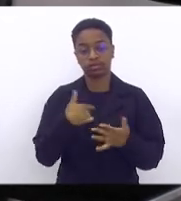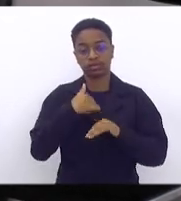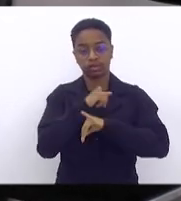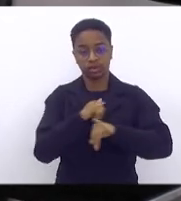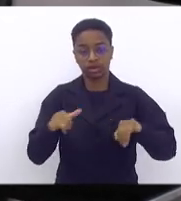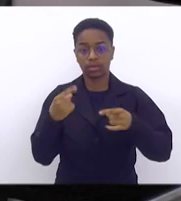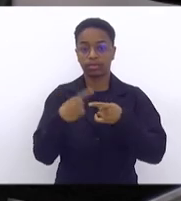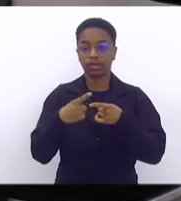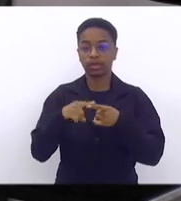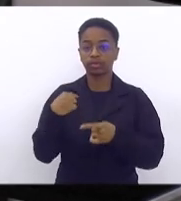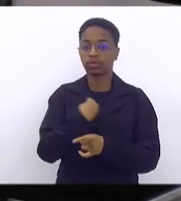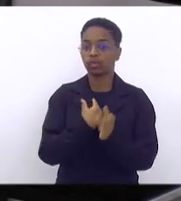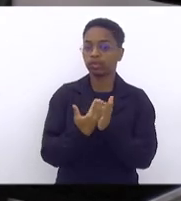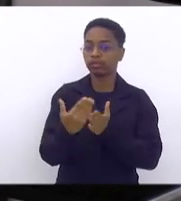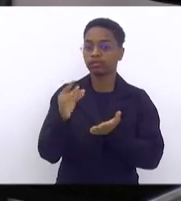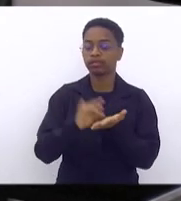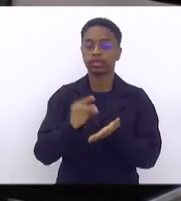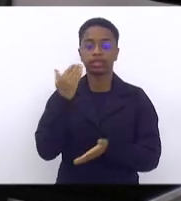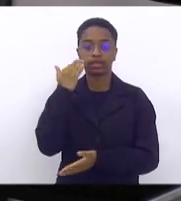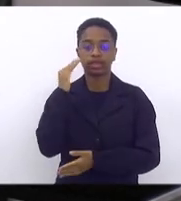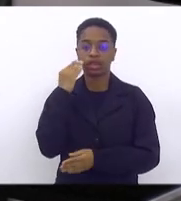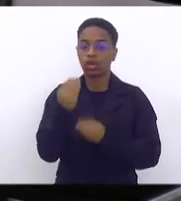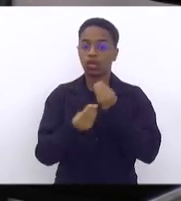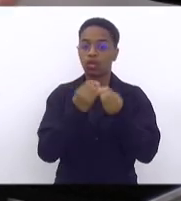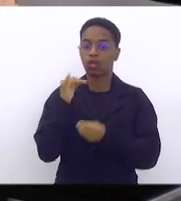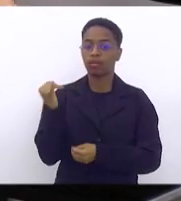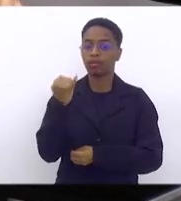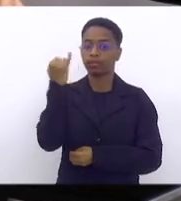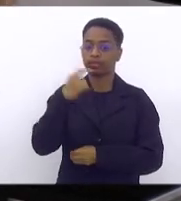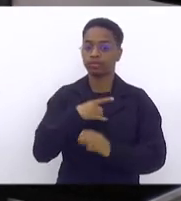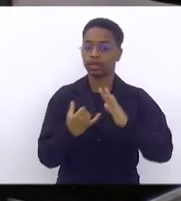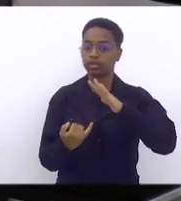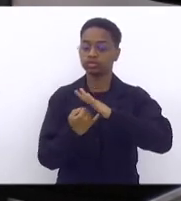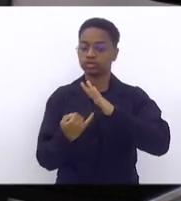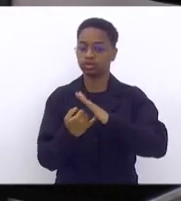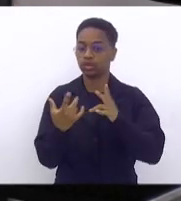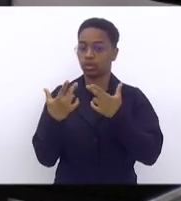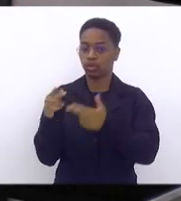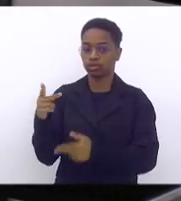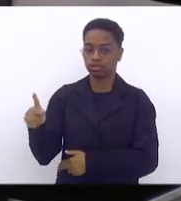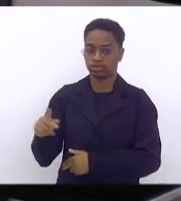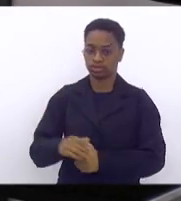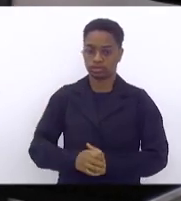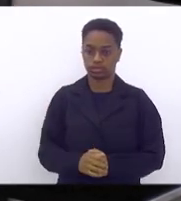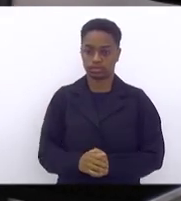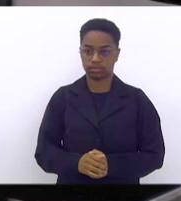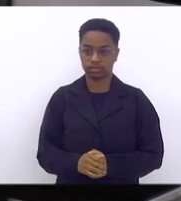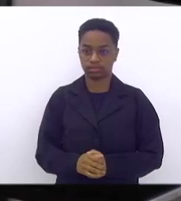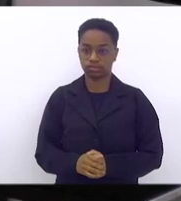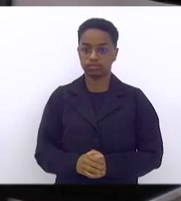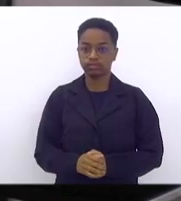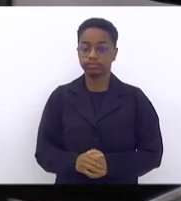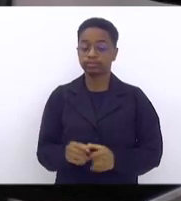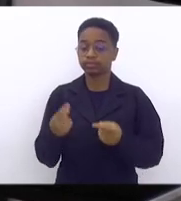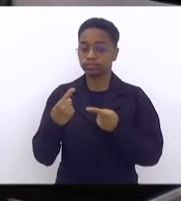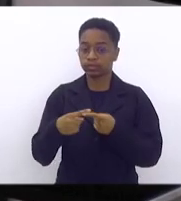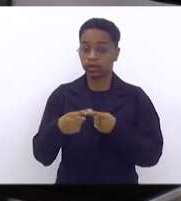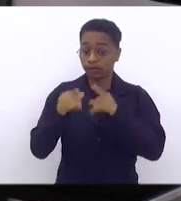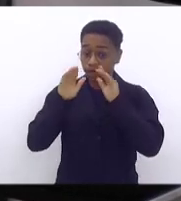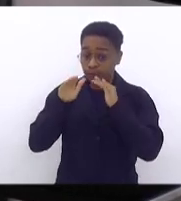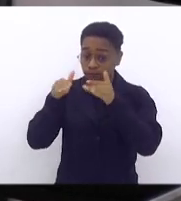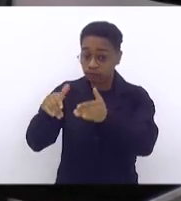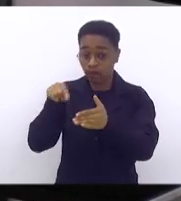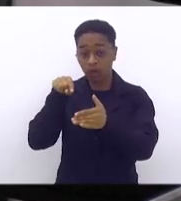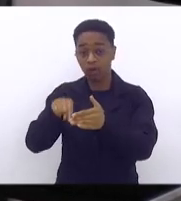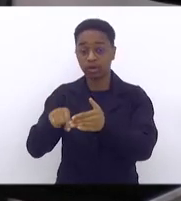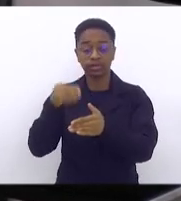começa a entender a importância de você ter um instituto como o da senhora, que acaba se especializando